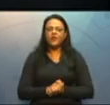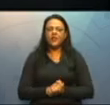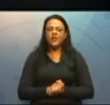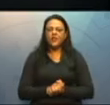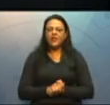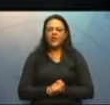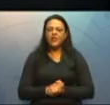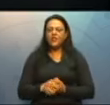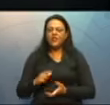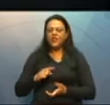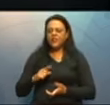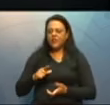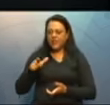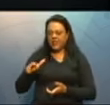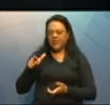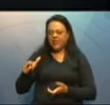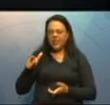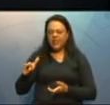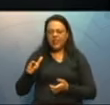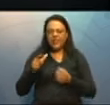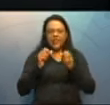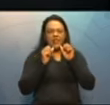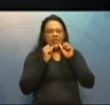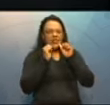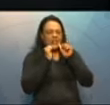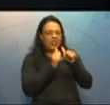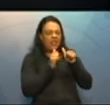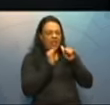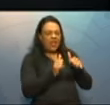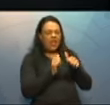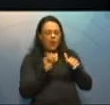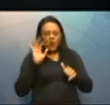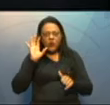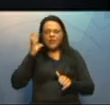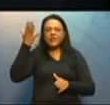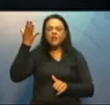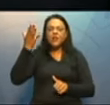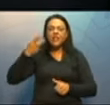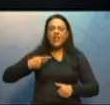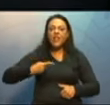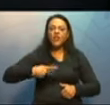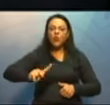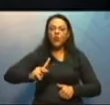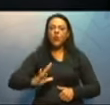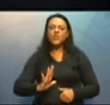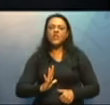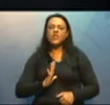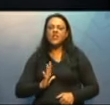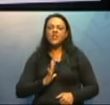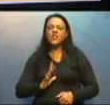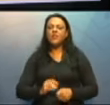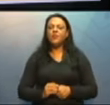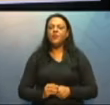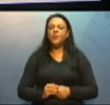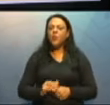lá. Agora você terá que narrar um fato que aconteceu em sua cidade.